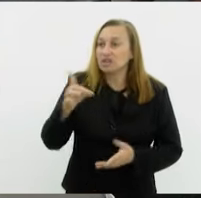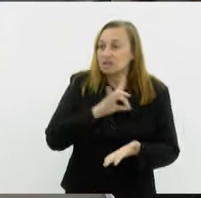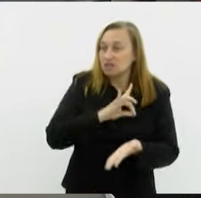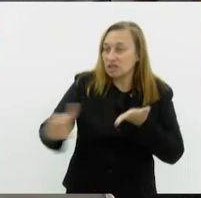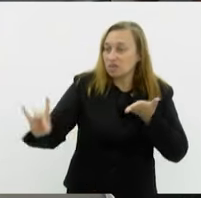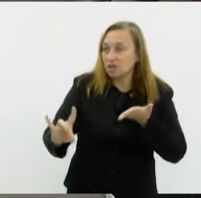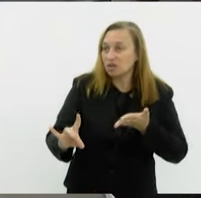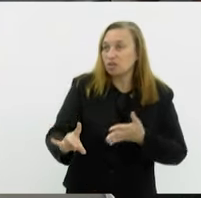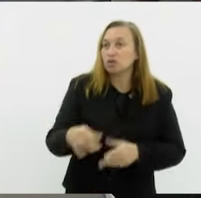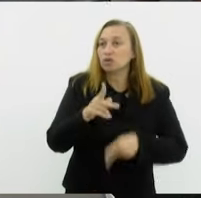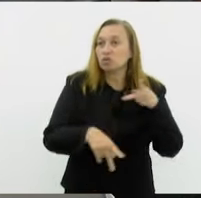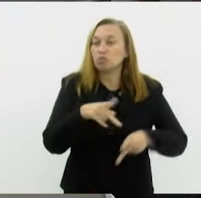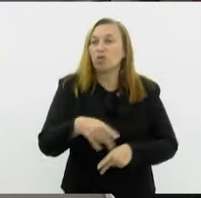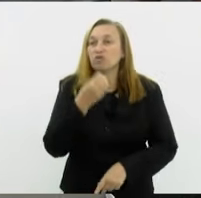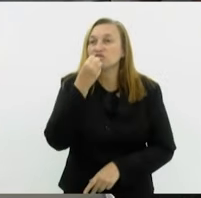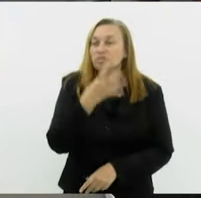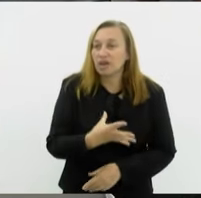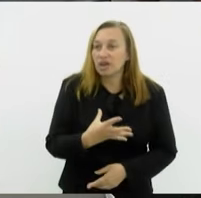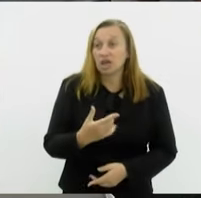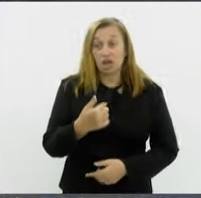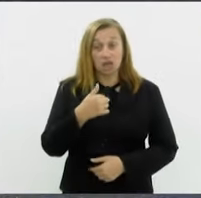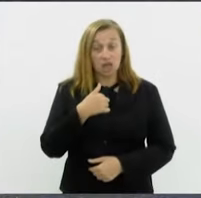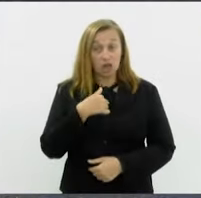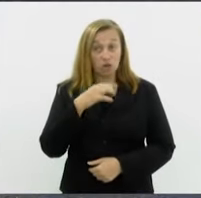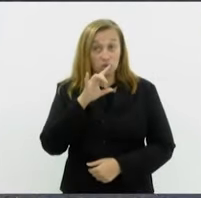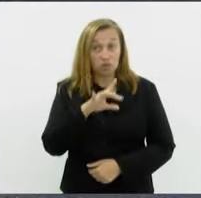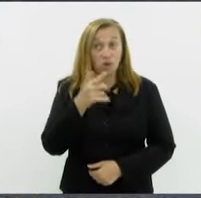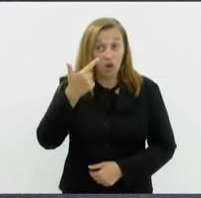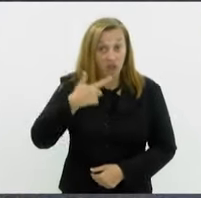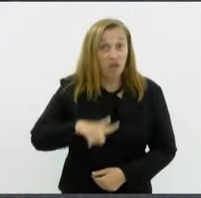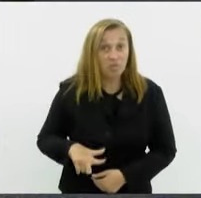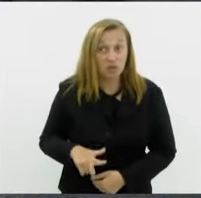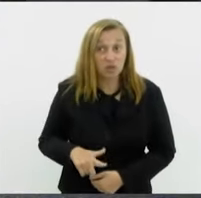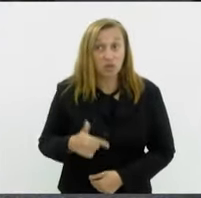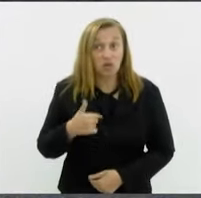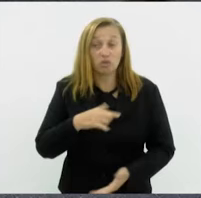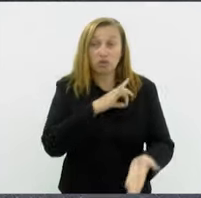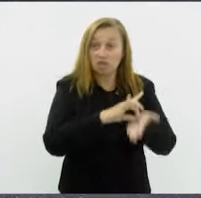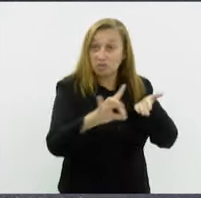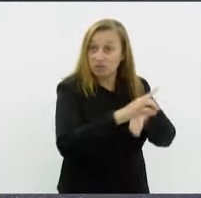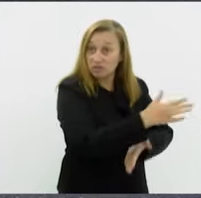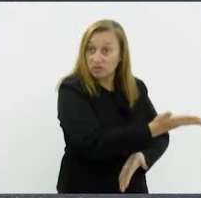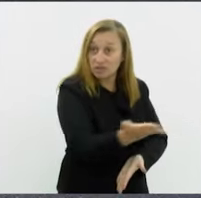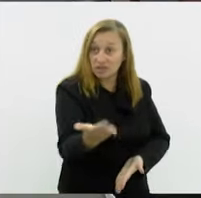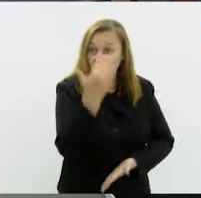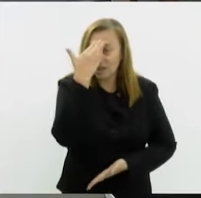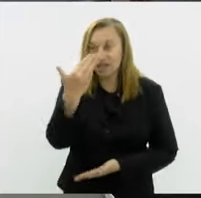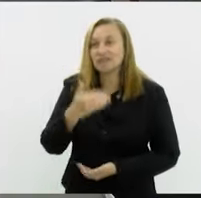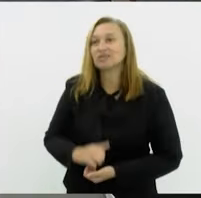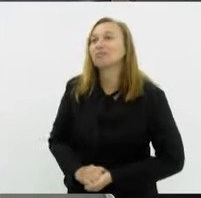bem. E eu, só por isso, repito, eu sou inimigo de vocês. Muito obrigado, presidente.